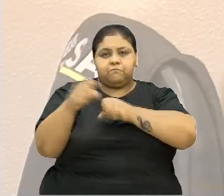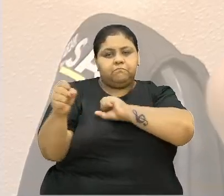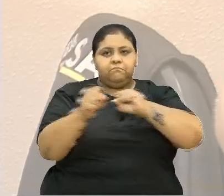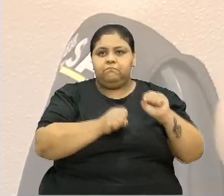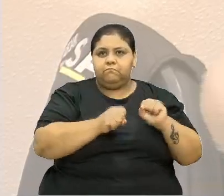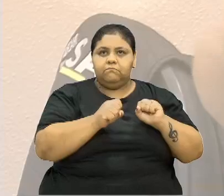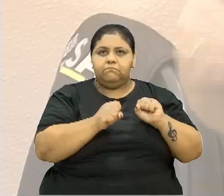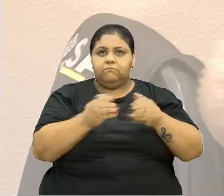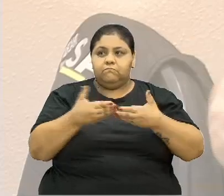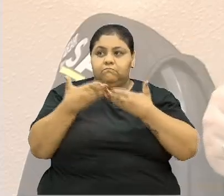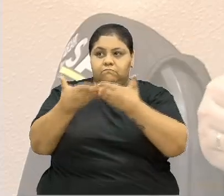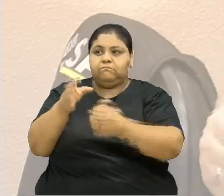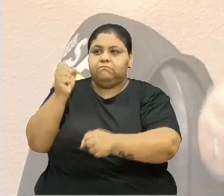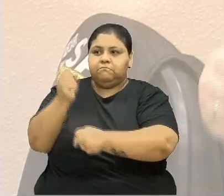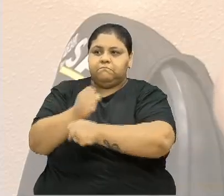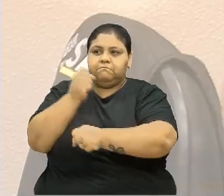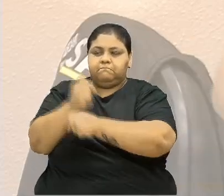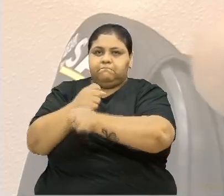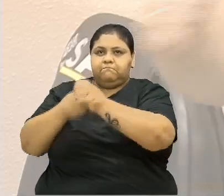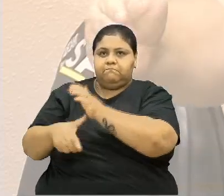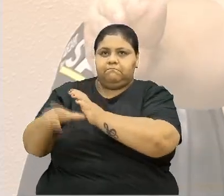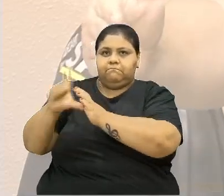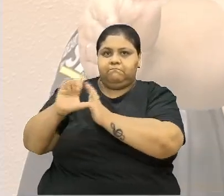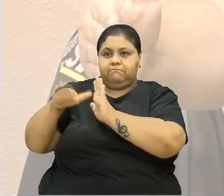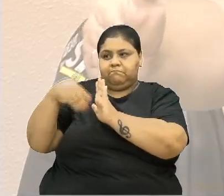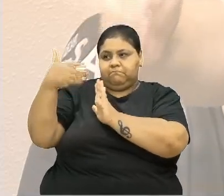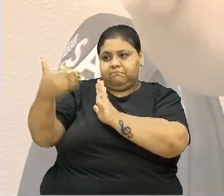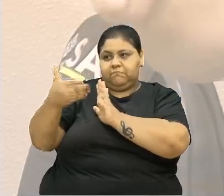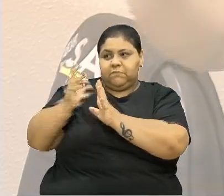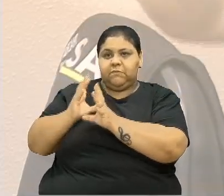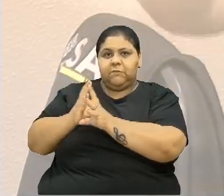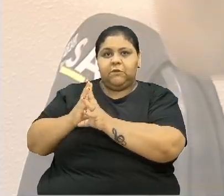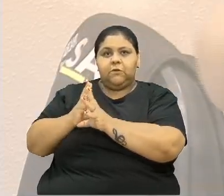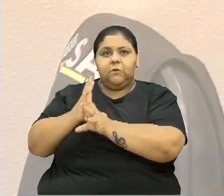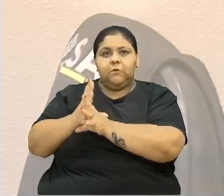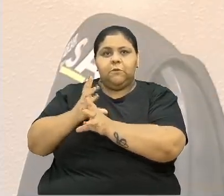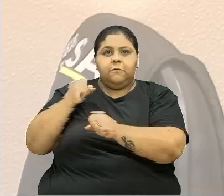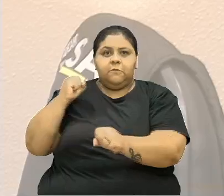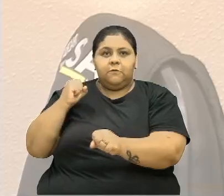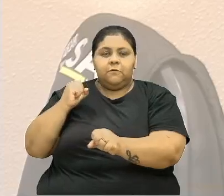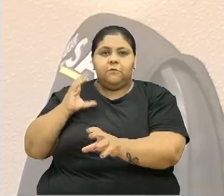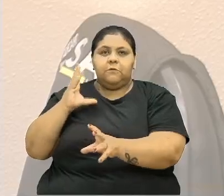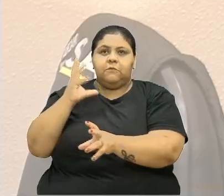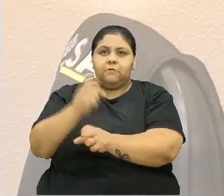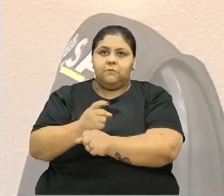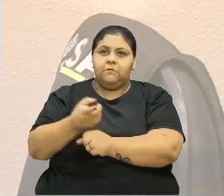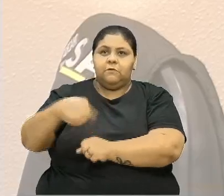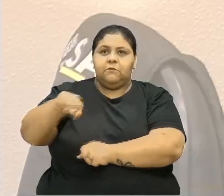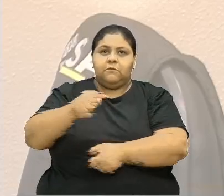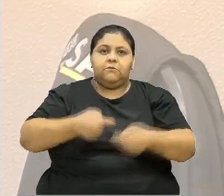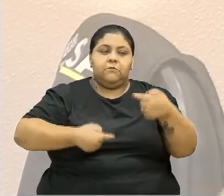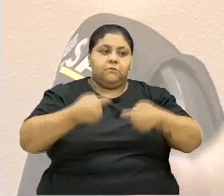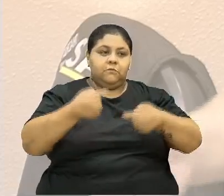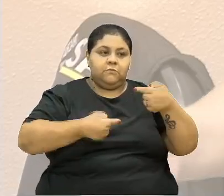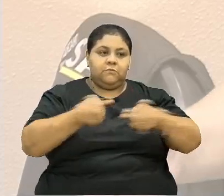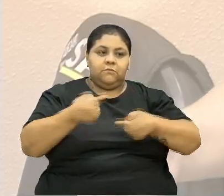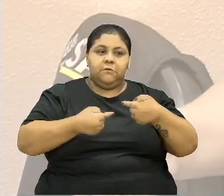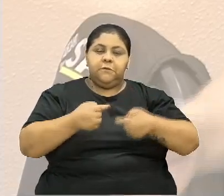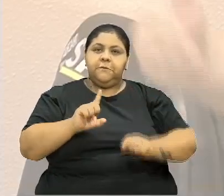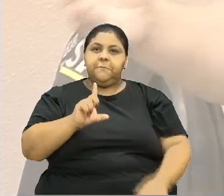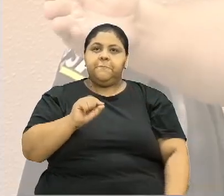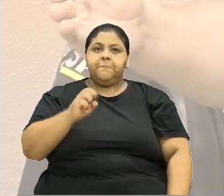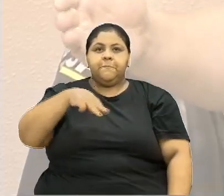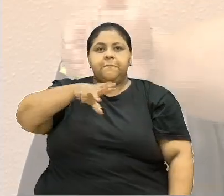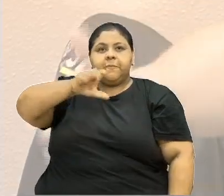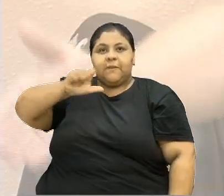ser entregue as obras o quanto antes, que esse próximo cálculo, a gente, em vez de vir aqui discutir 10 milhões